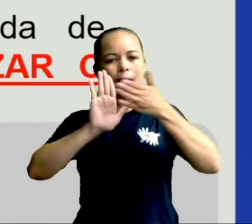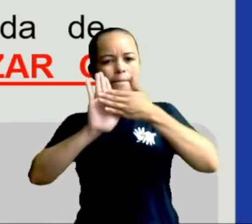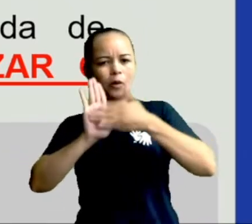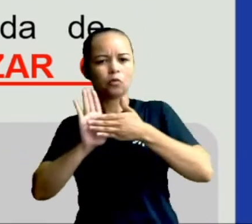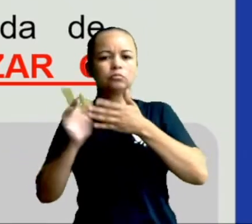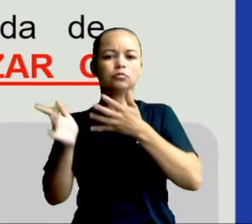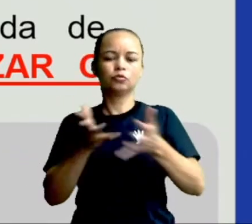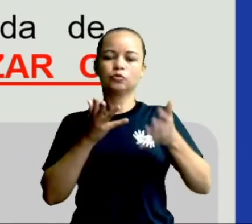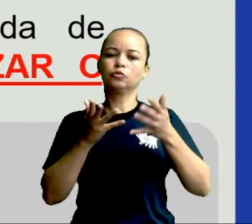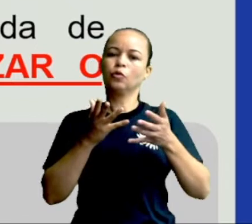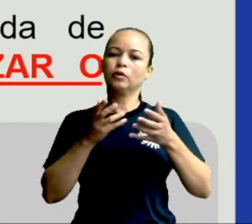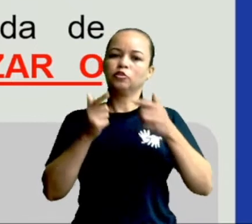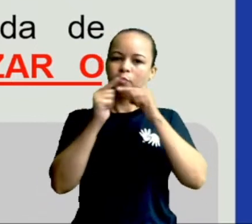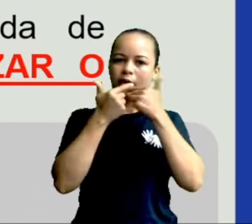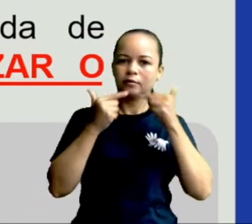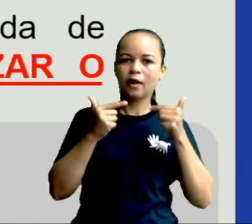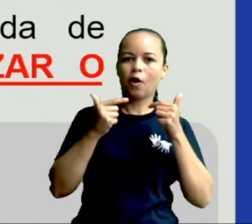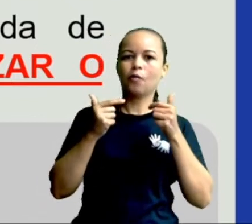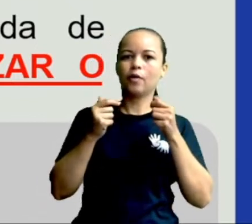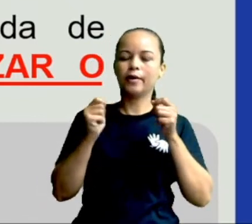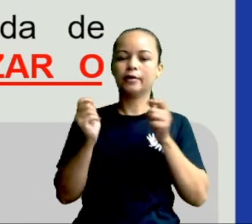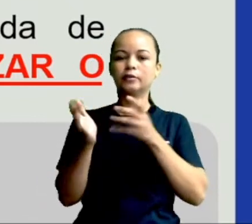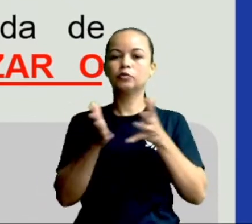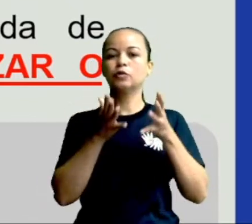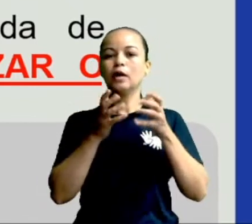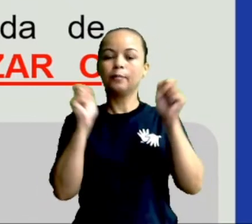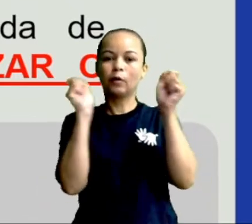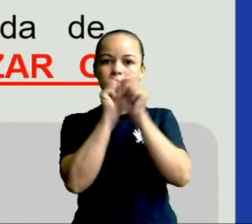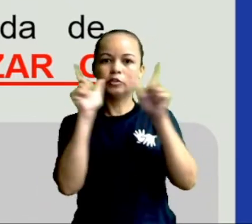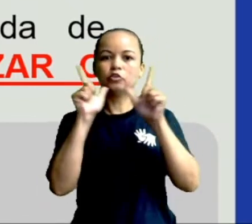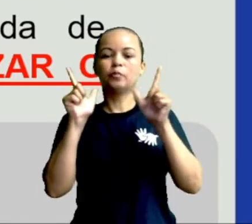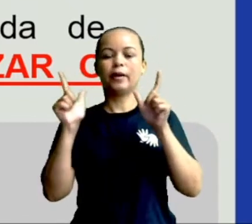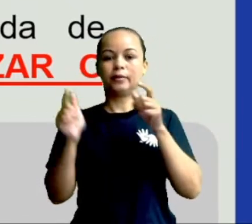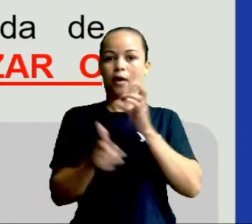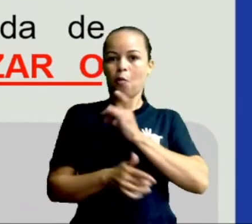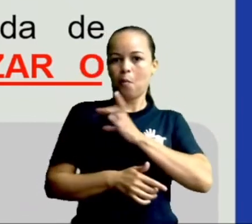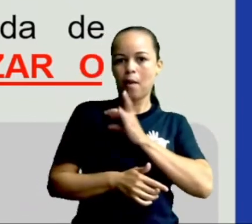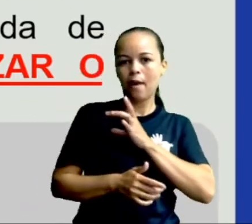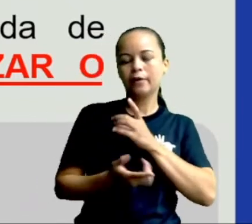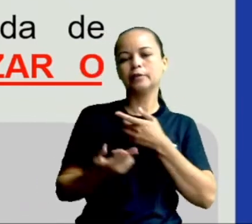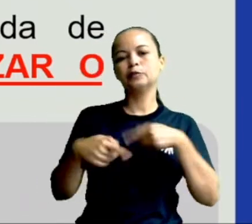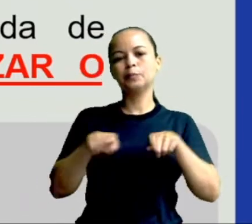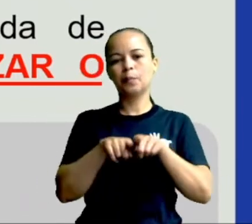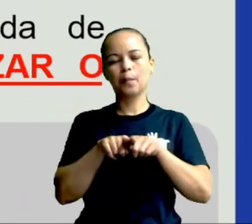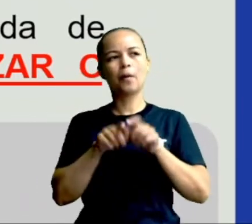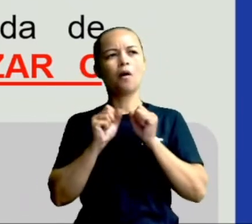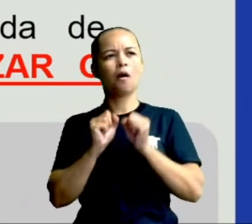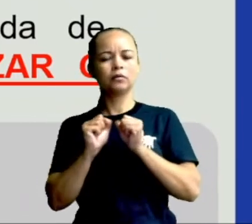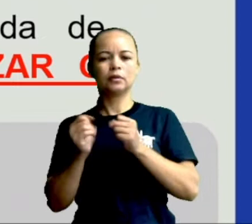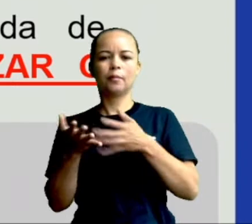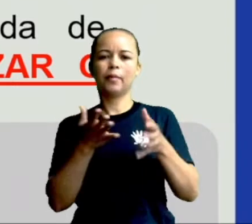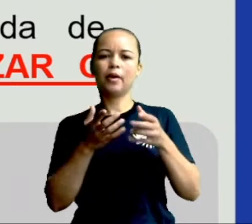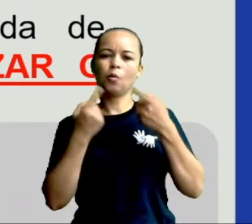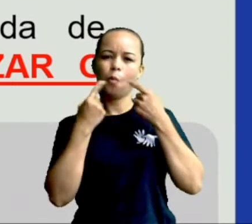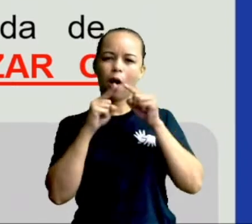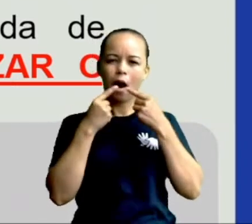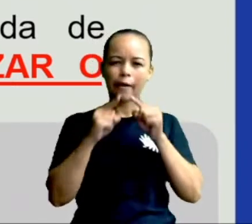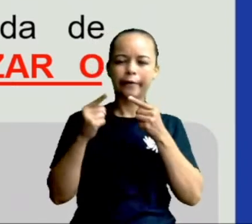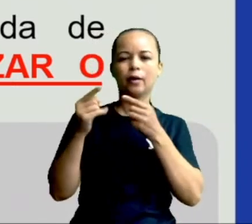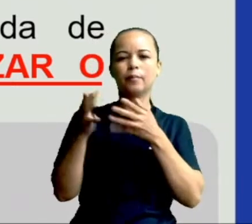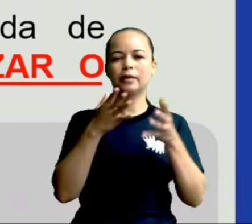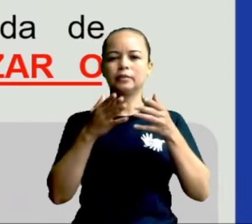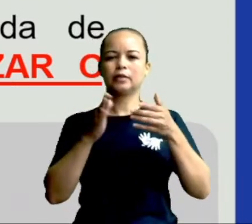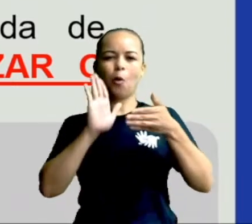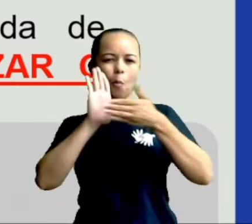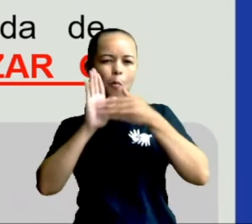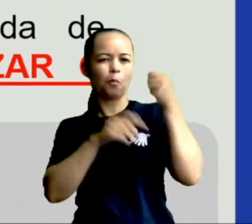querer despertar o riso, ele pode querer despertar o medo, ele pode querer fazer uma reclamação, um